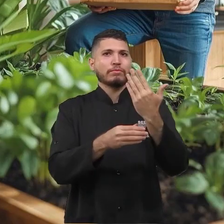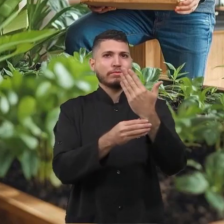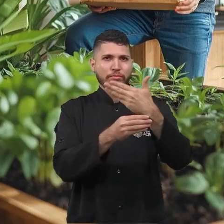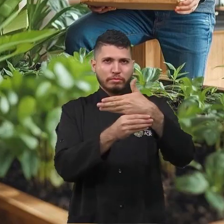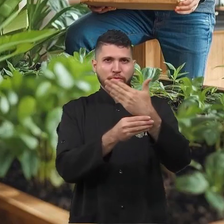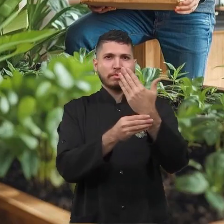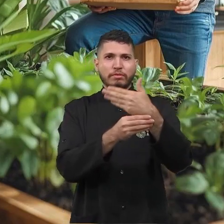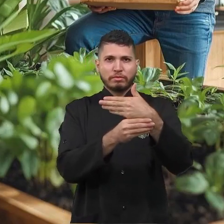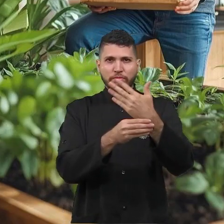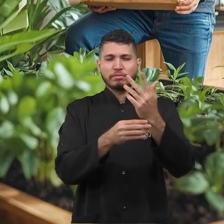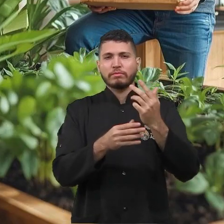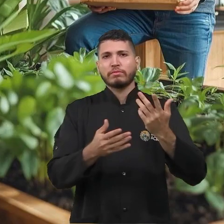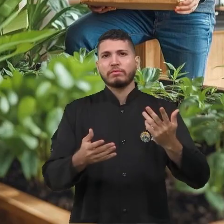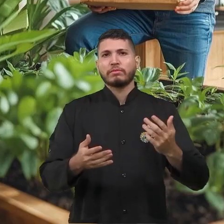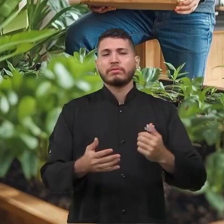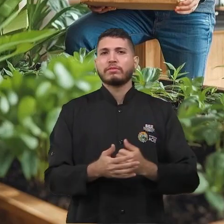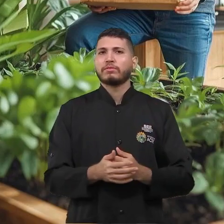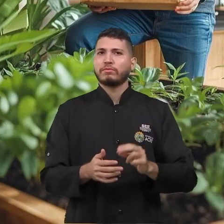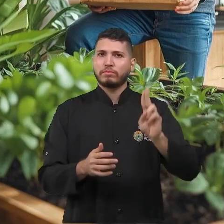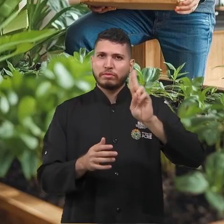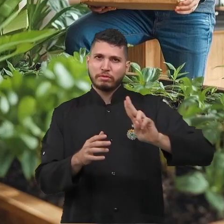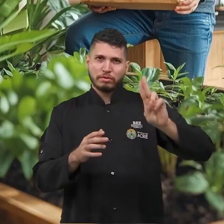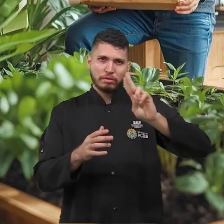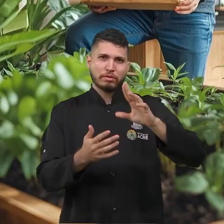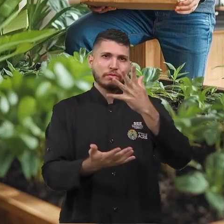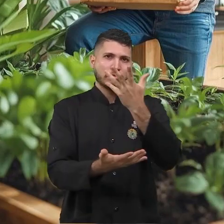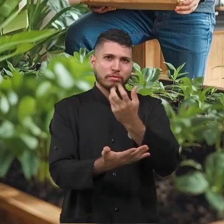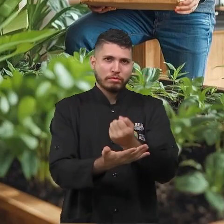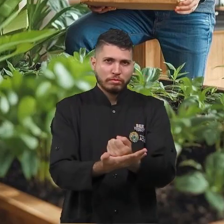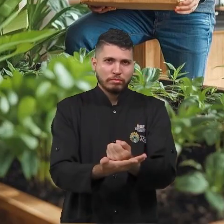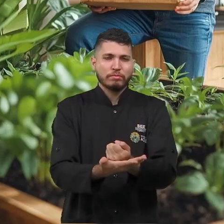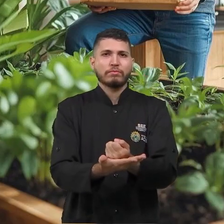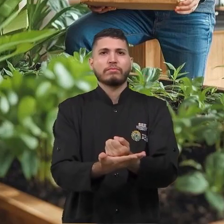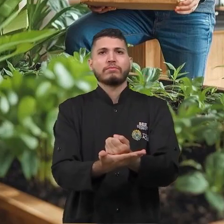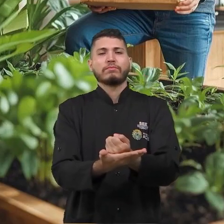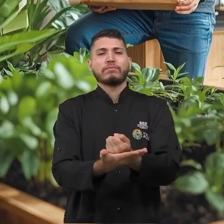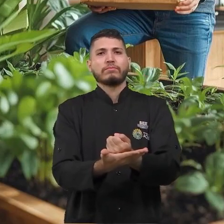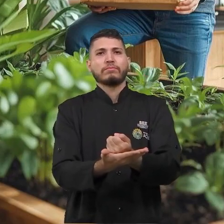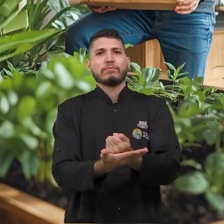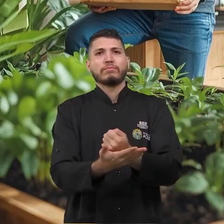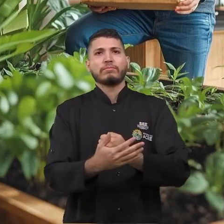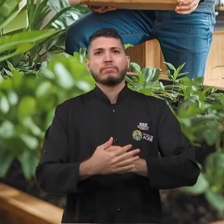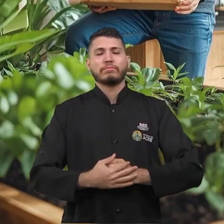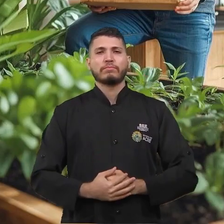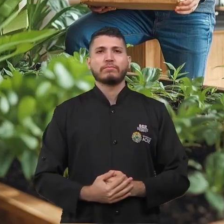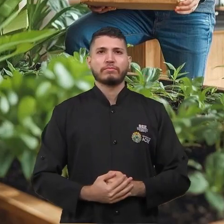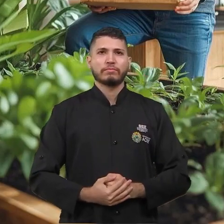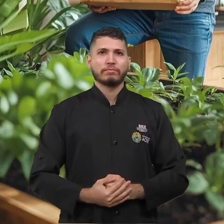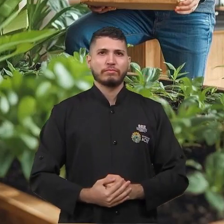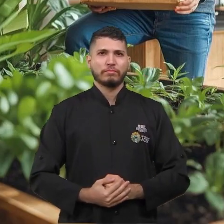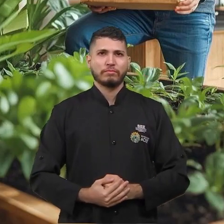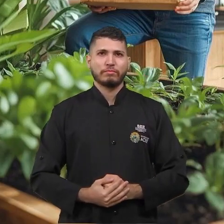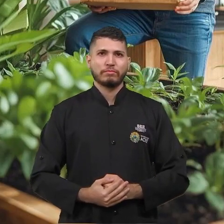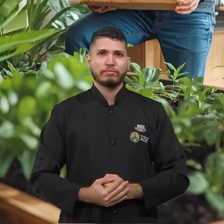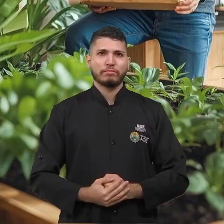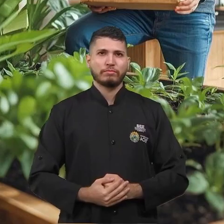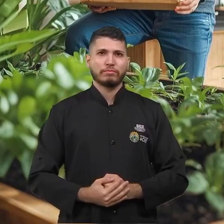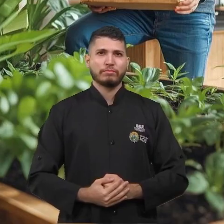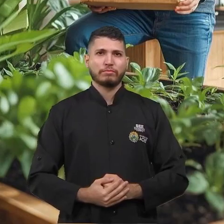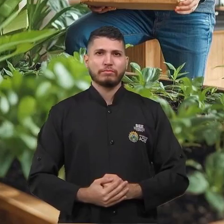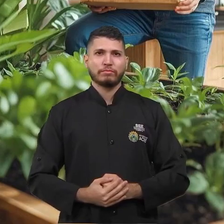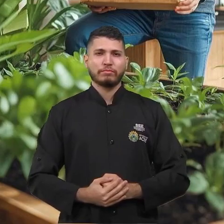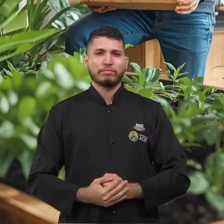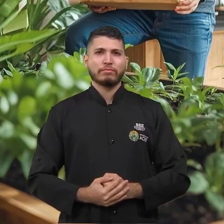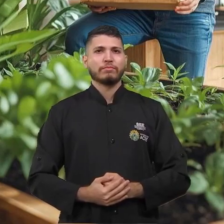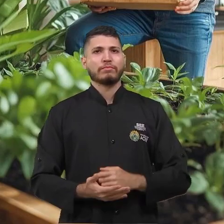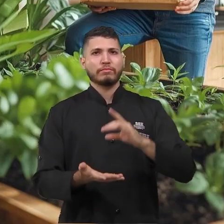isso mediado por aplicativos, ou seja, tudo isso através de plataformas digitais. E isso é